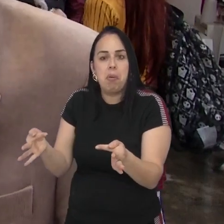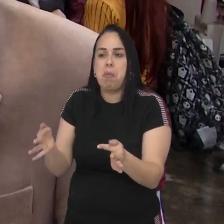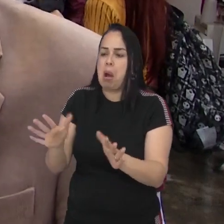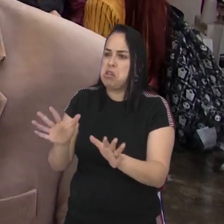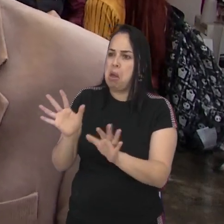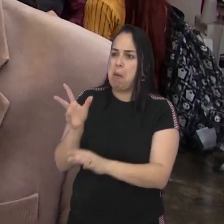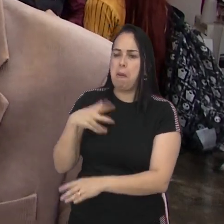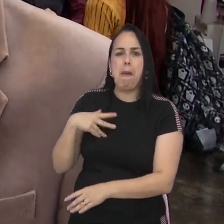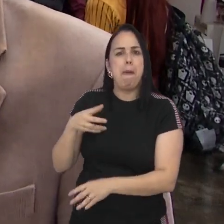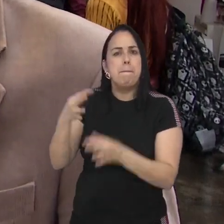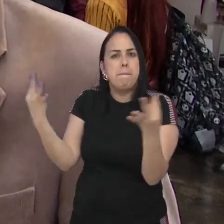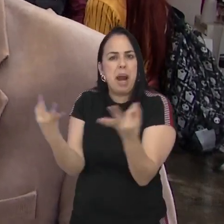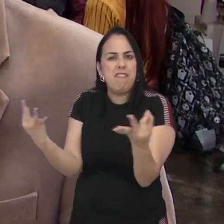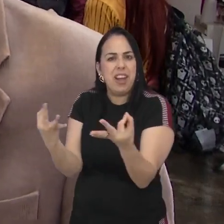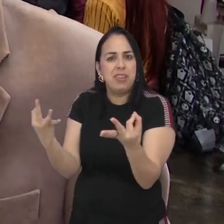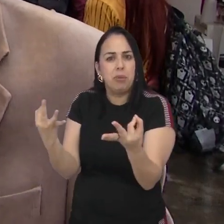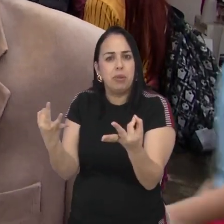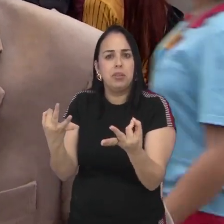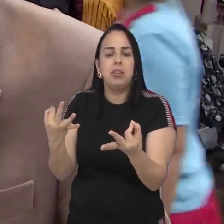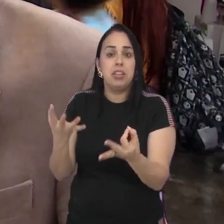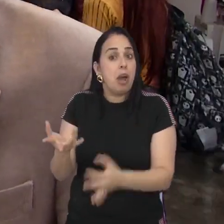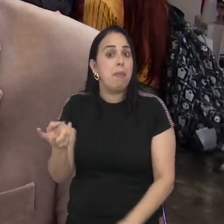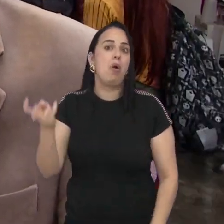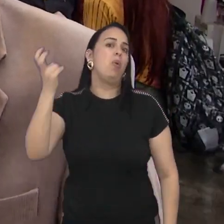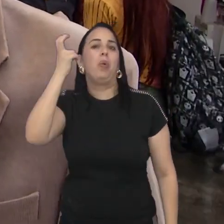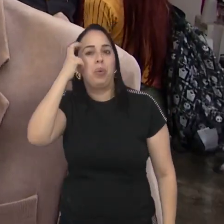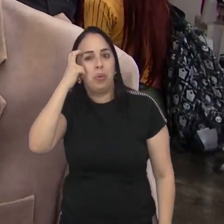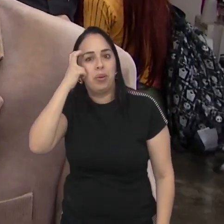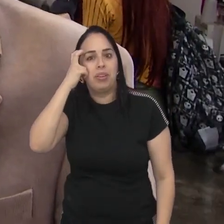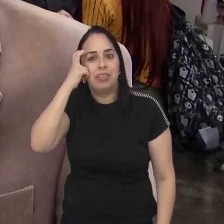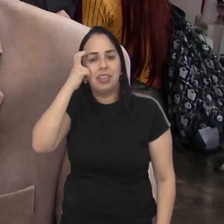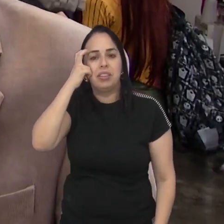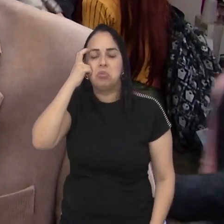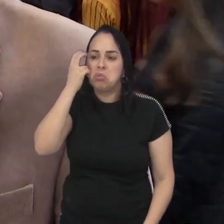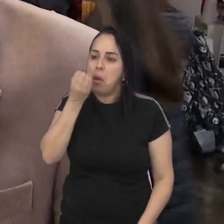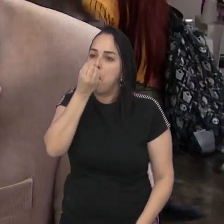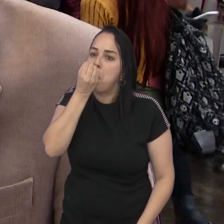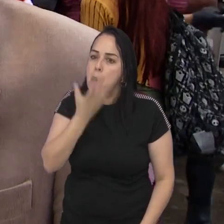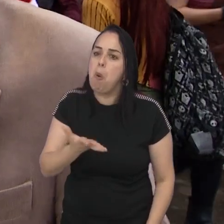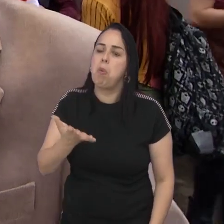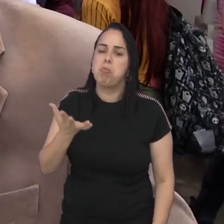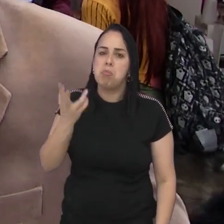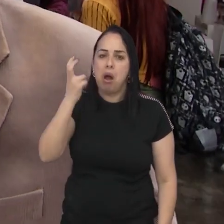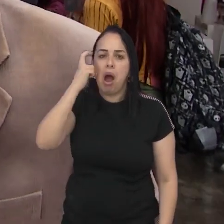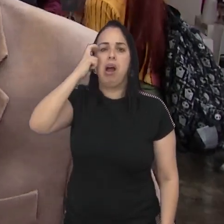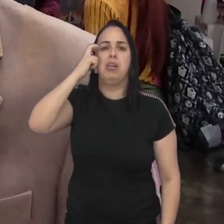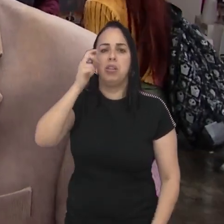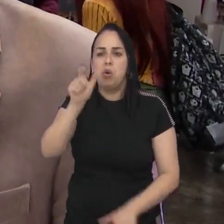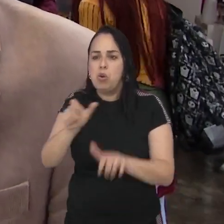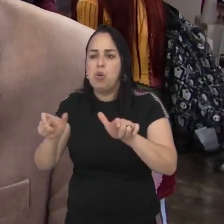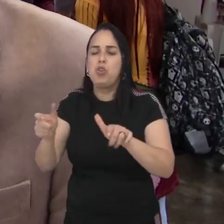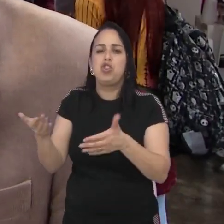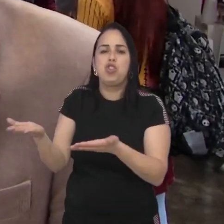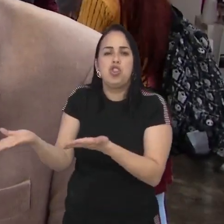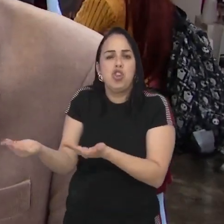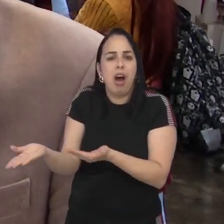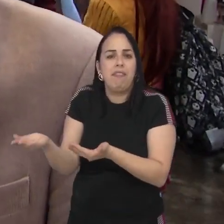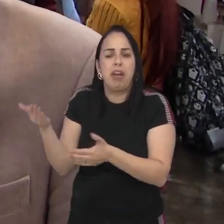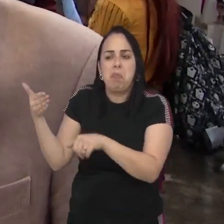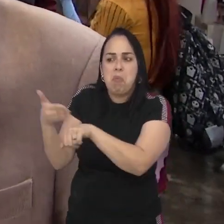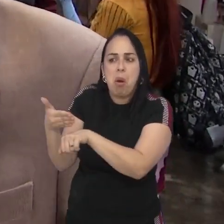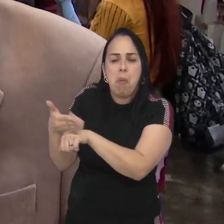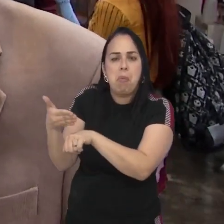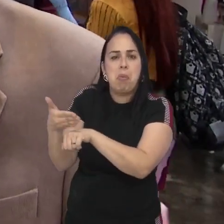muito perfeito. E é uma cultura, né? Uma cultura se sadia, os jovens se reúnem, é um